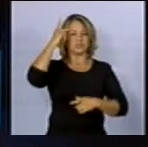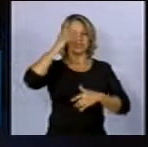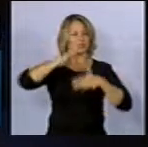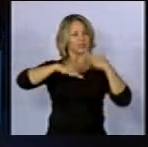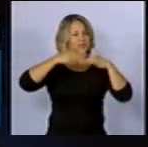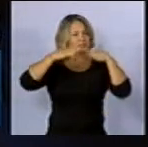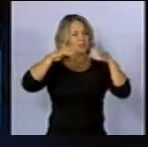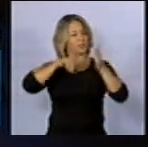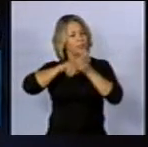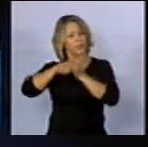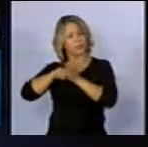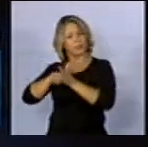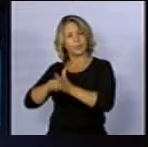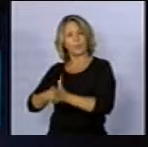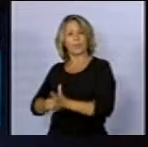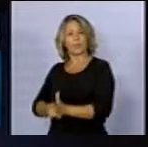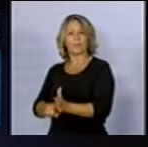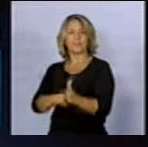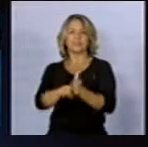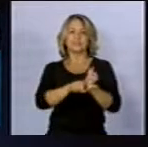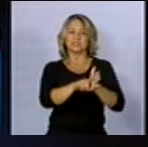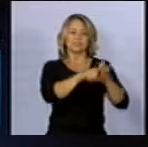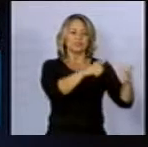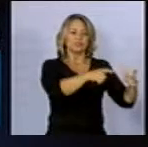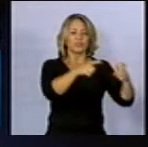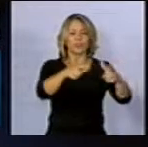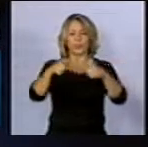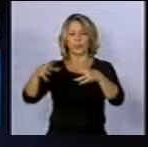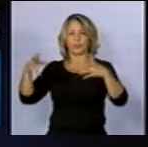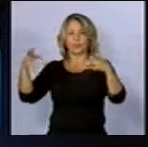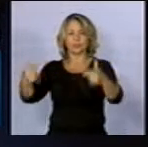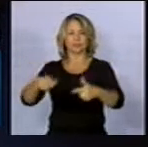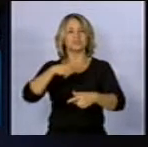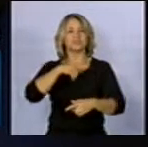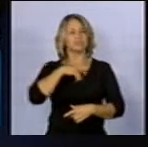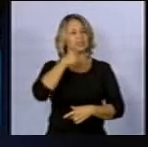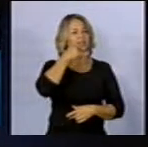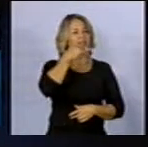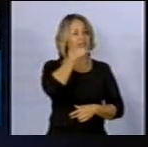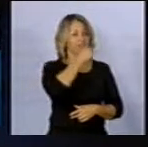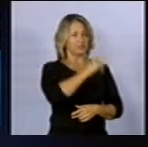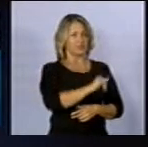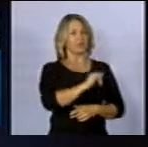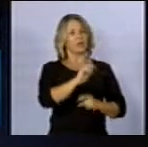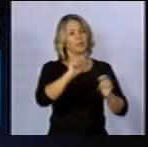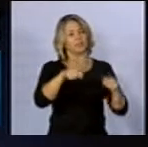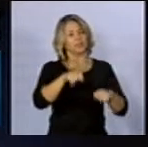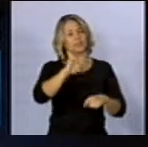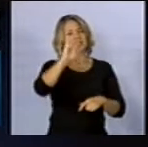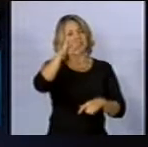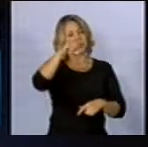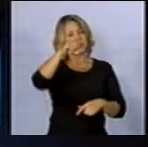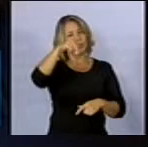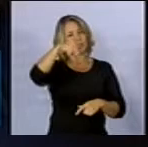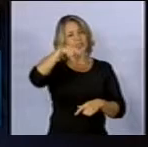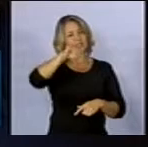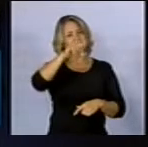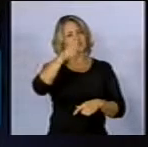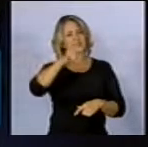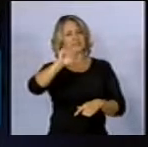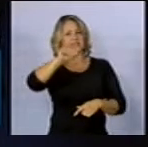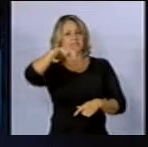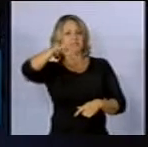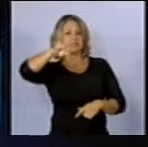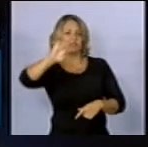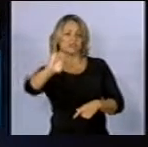pesquisas em todas as áreas que se emite radiação quer seja ionizante quer seja eletromagnética E